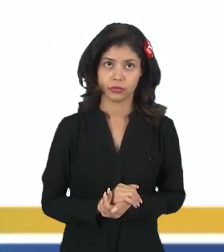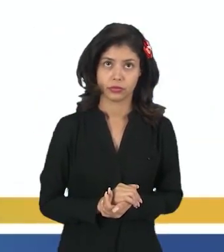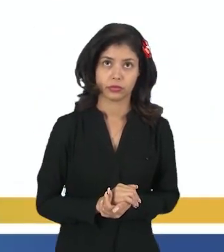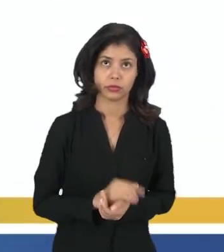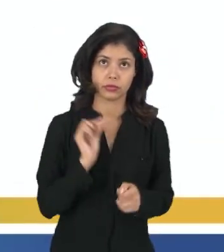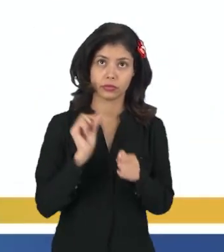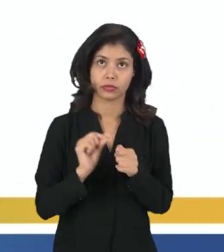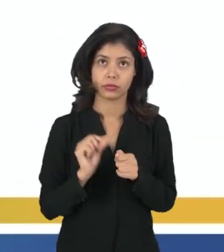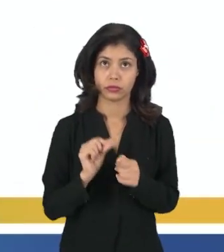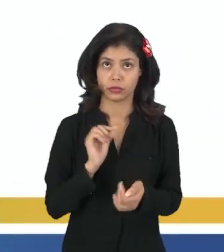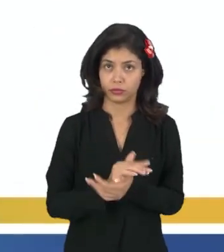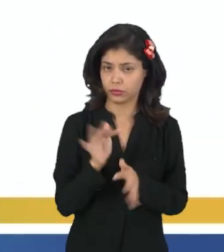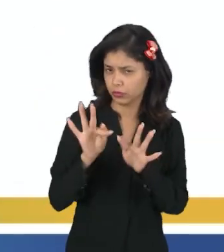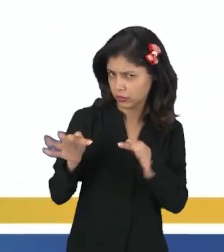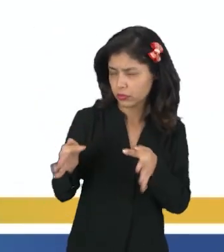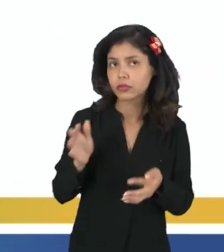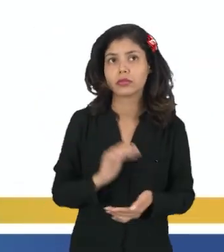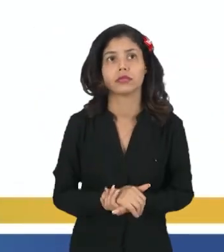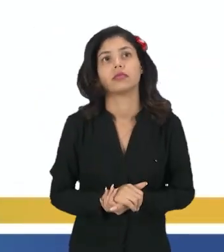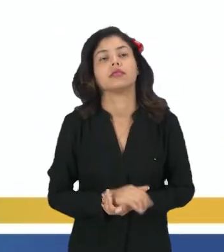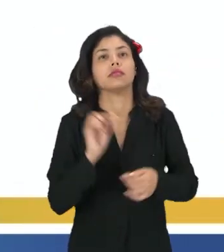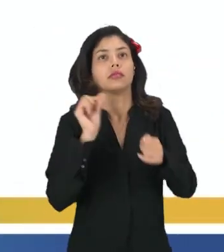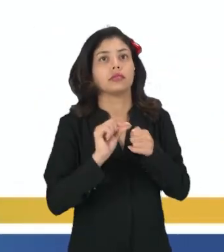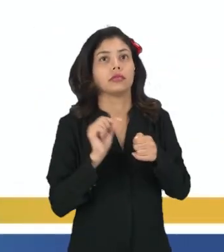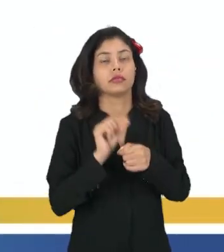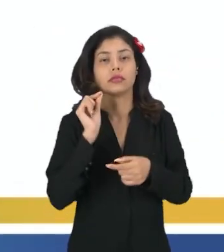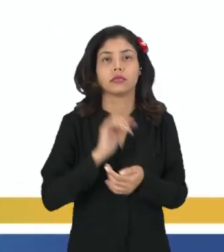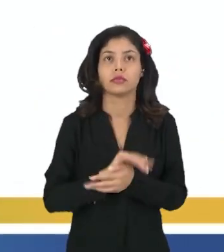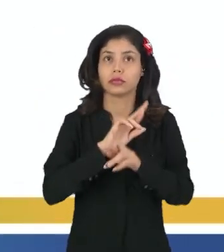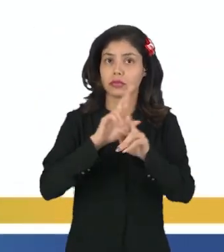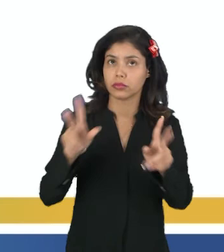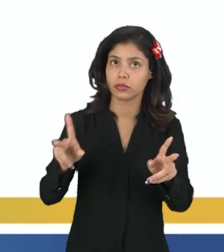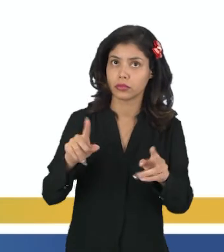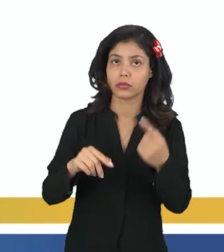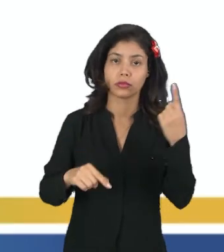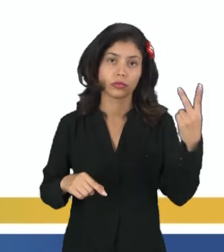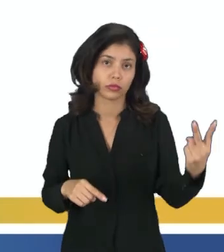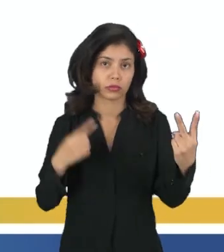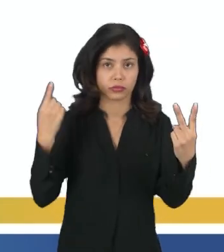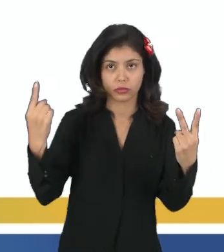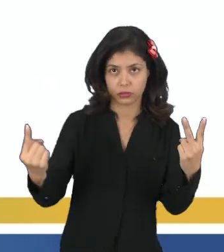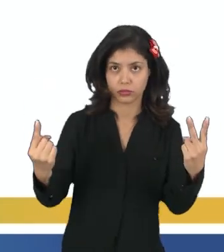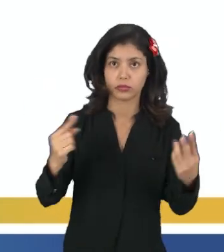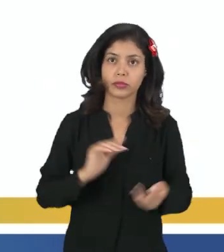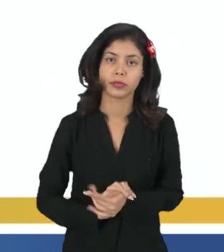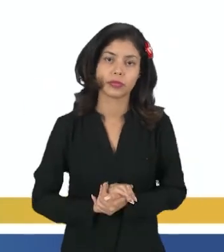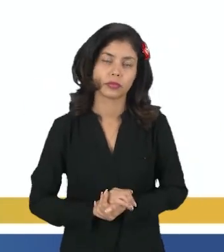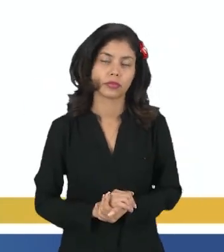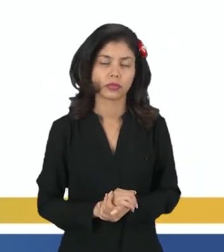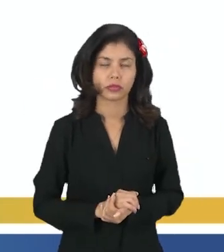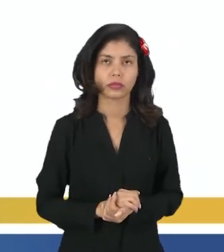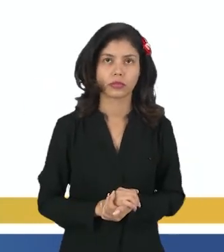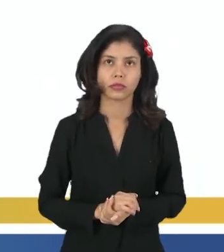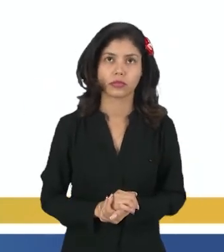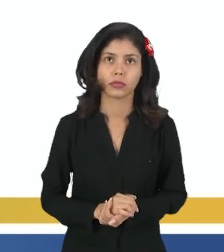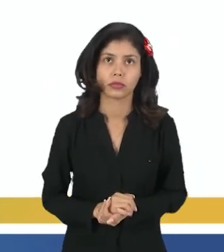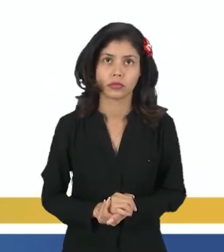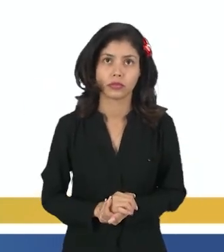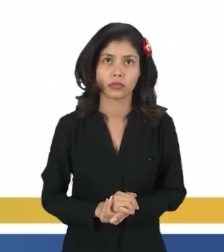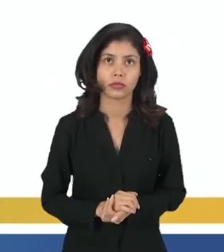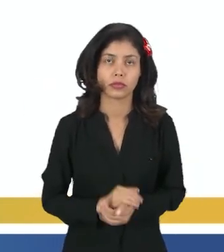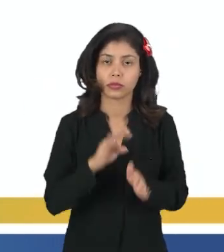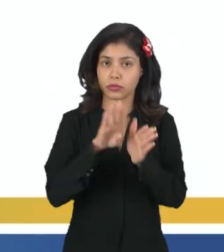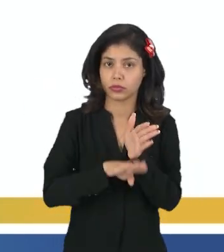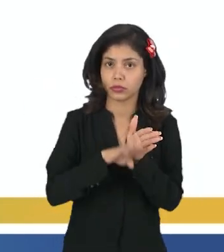vai ter que fazer uma operação bem simples né Vamos ter que fazer a diferença diferença na matemática quer dizer